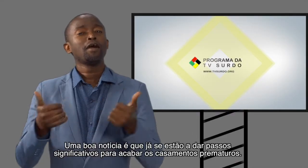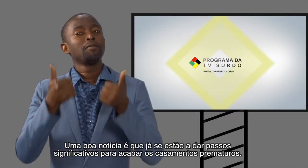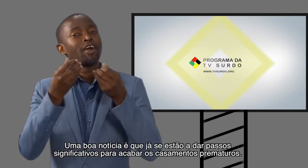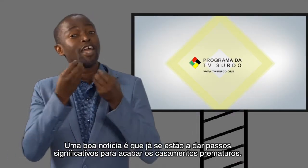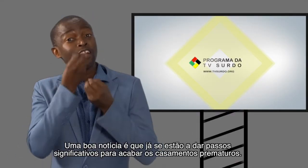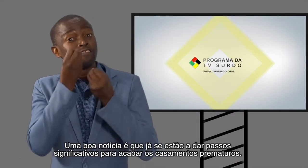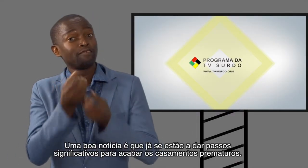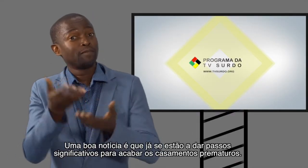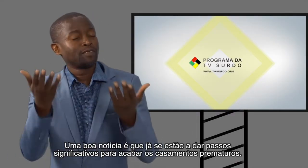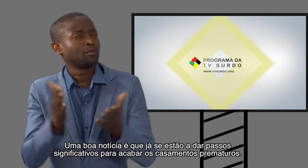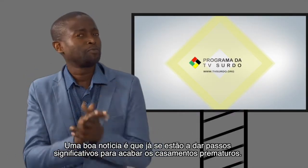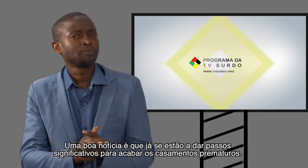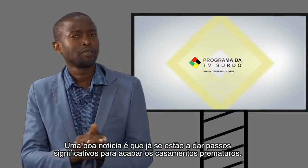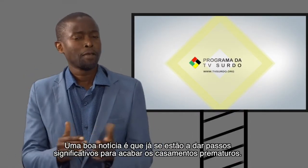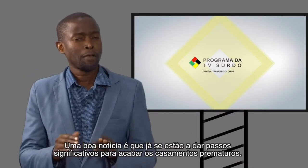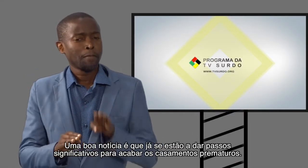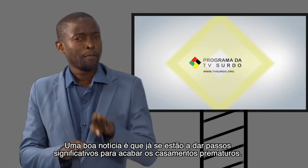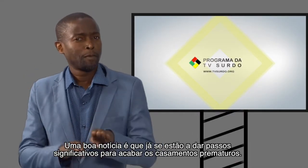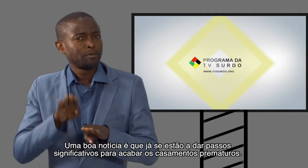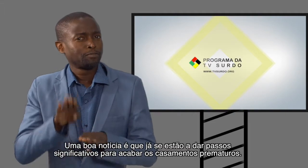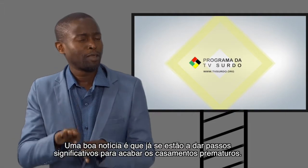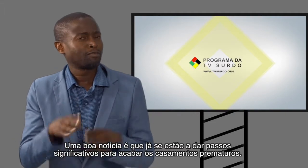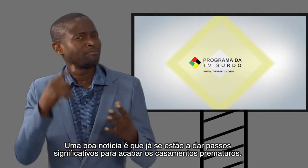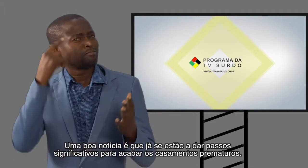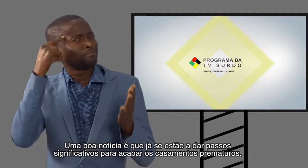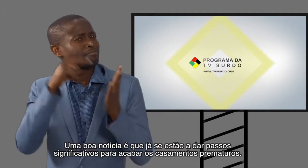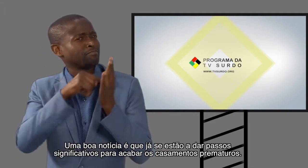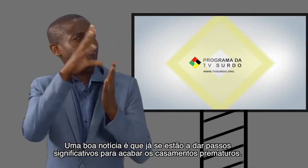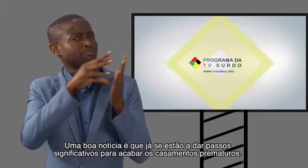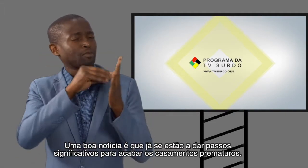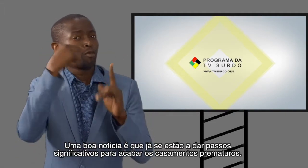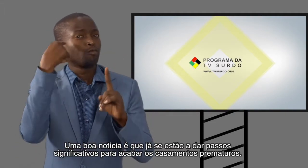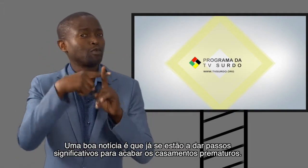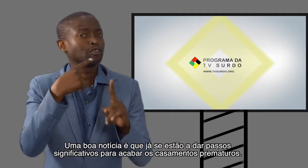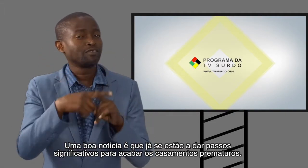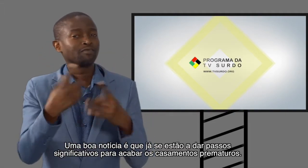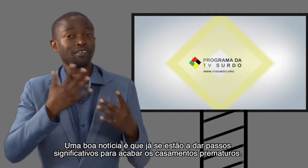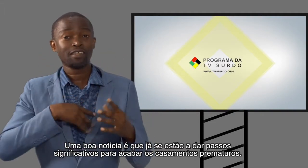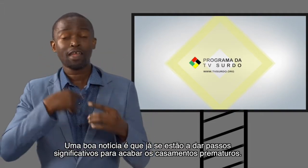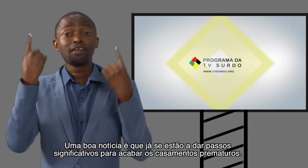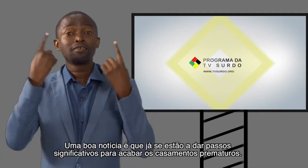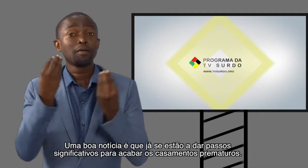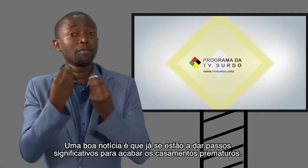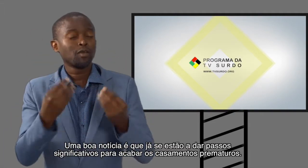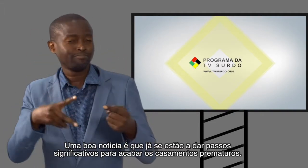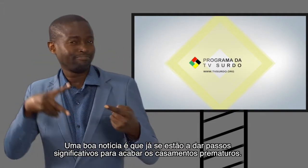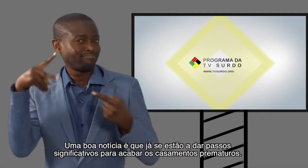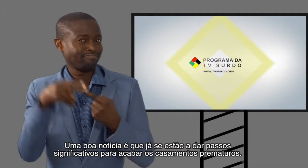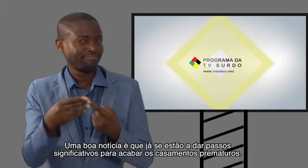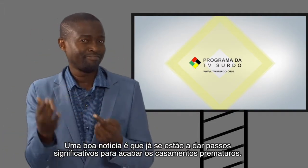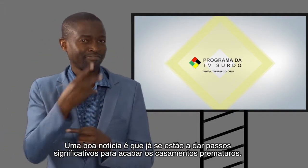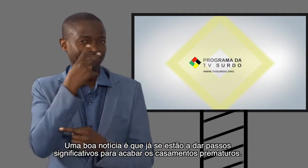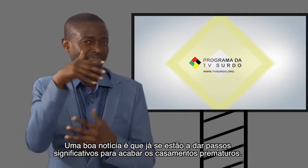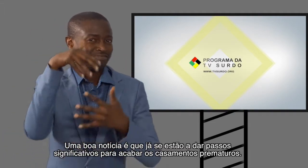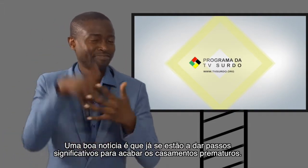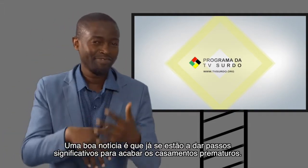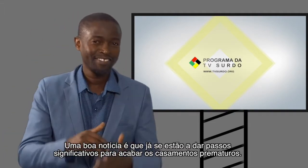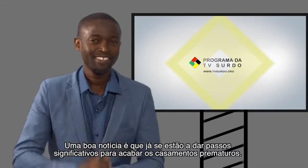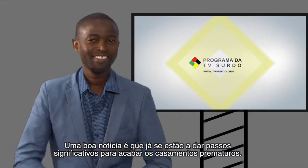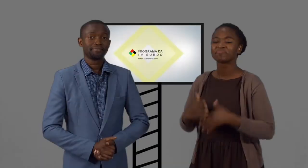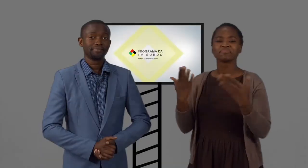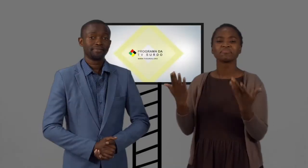Uma boa notícia é que já se estão a dar passos significativos para acabar com os casamentos